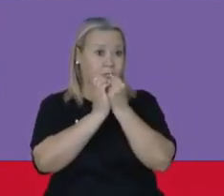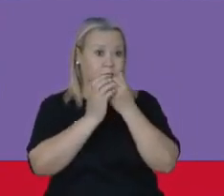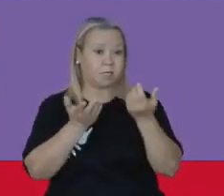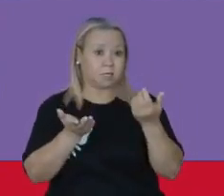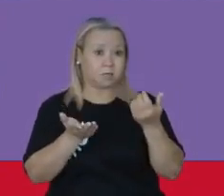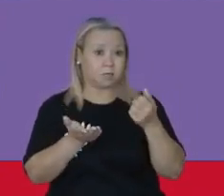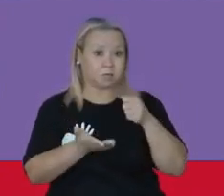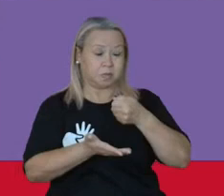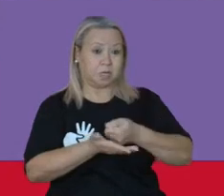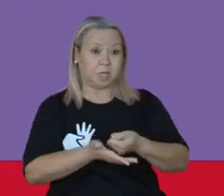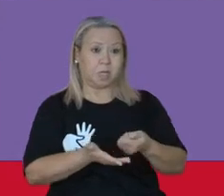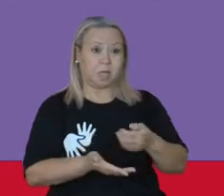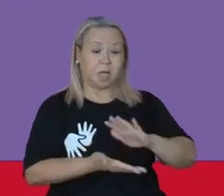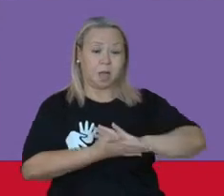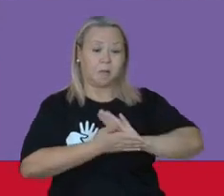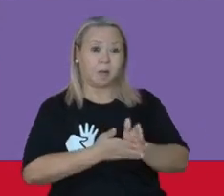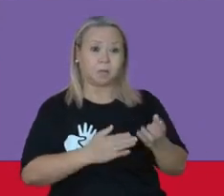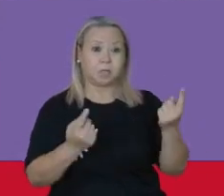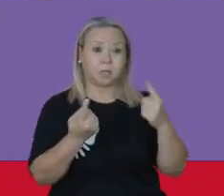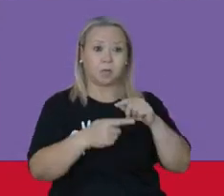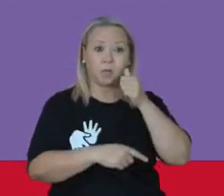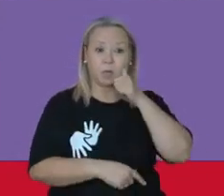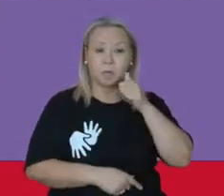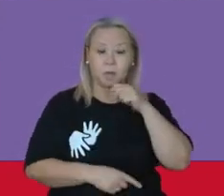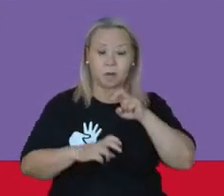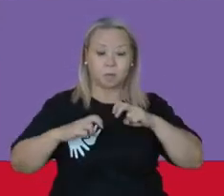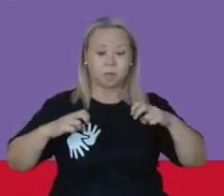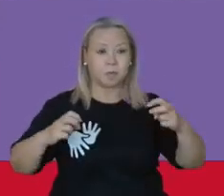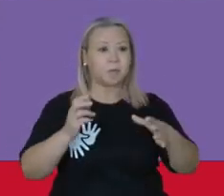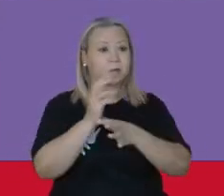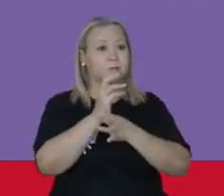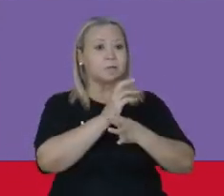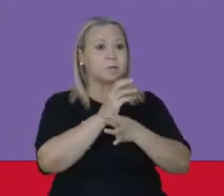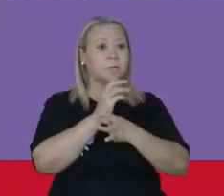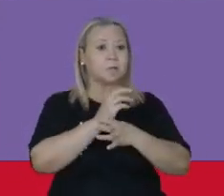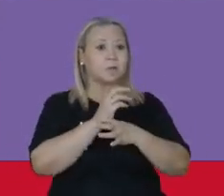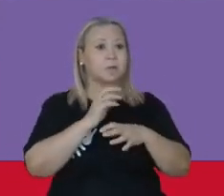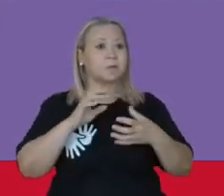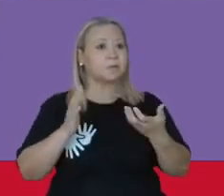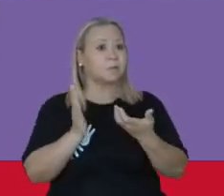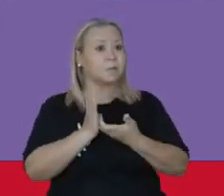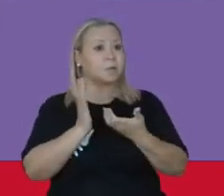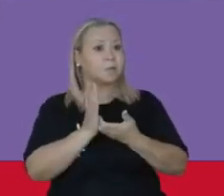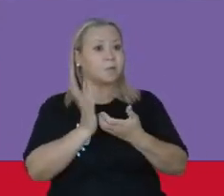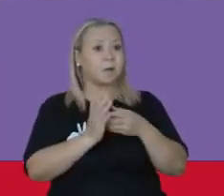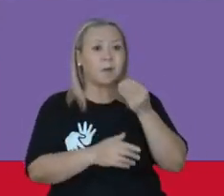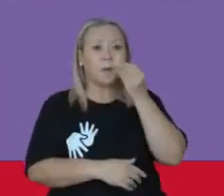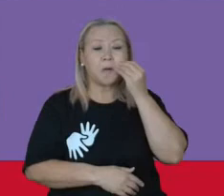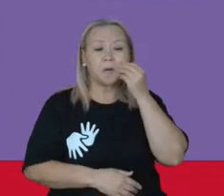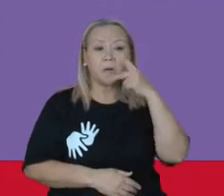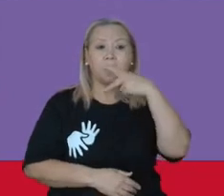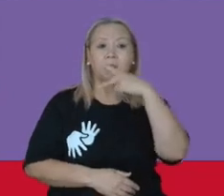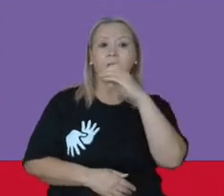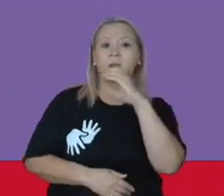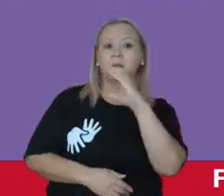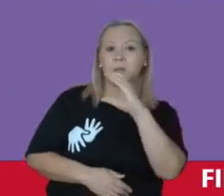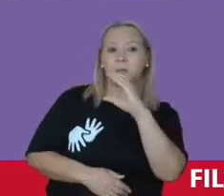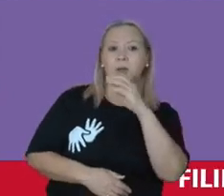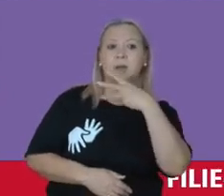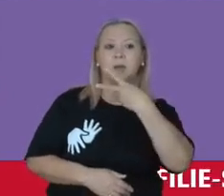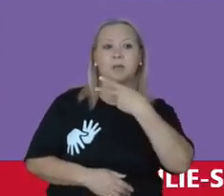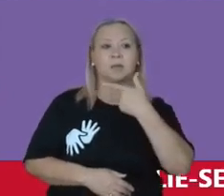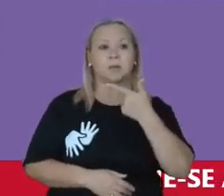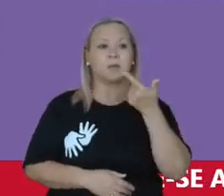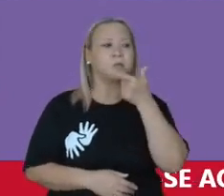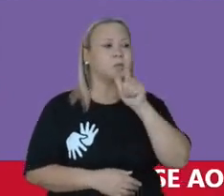misógino na presidência da República, mas de uma bancada de sustentação na Câmara dos Deputados, que agora tenta passar a PEC 32 e